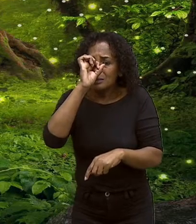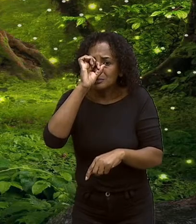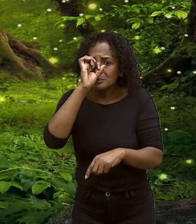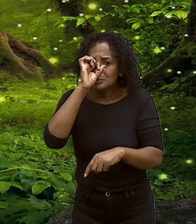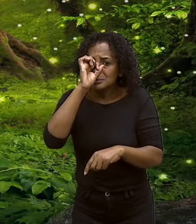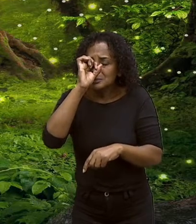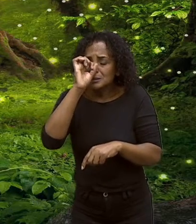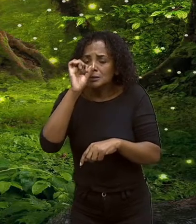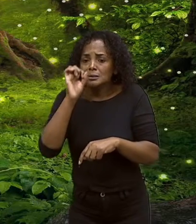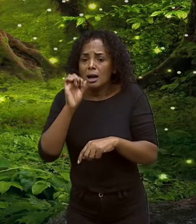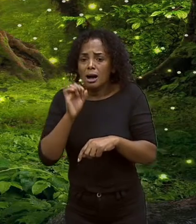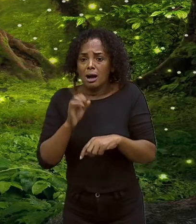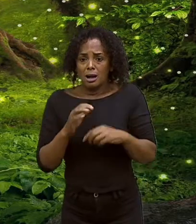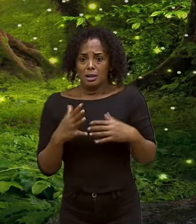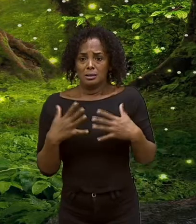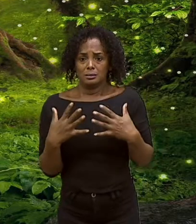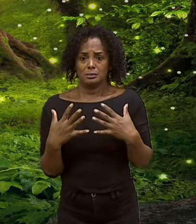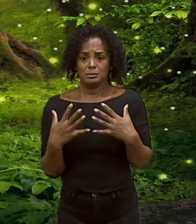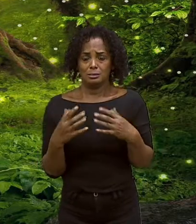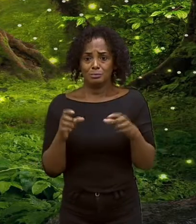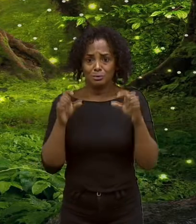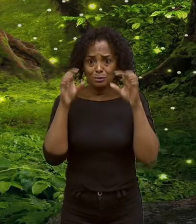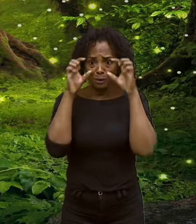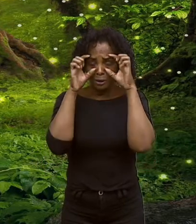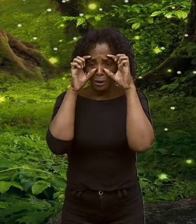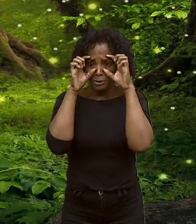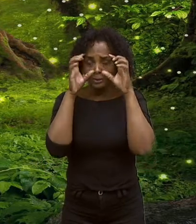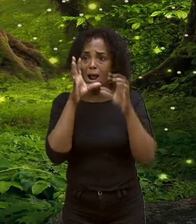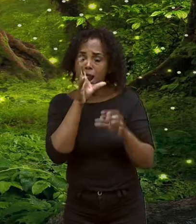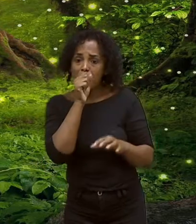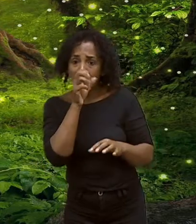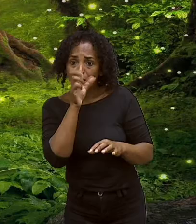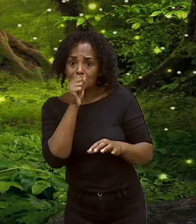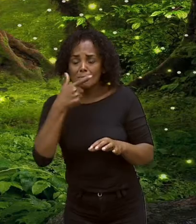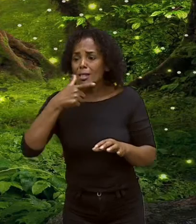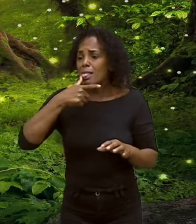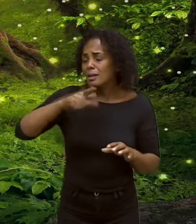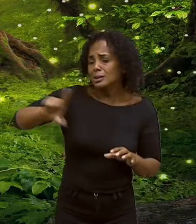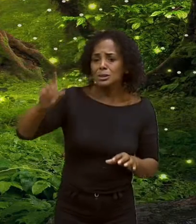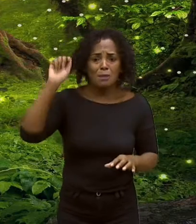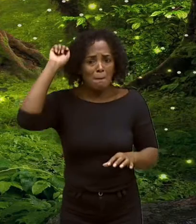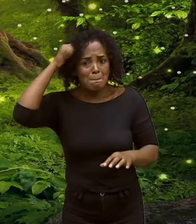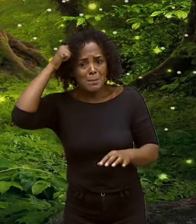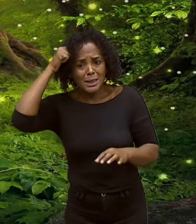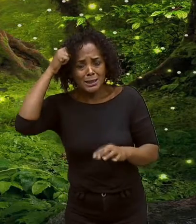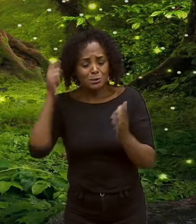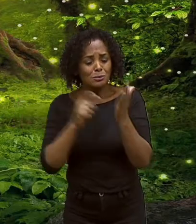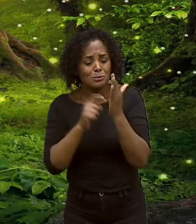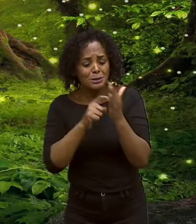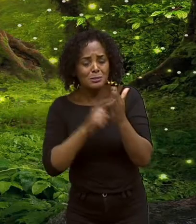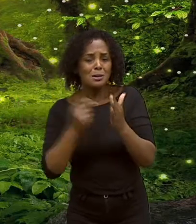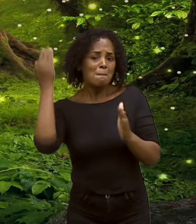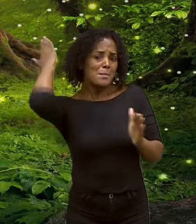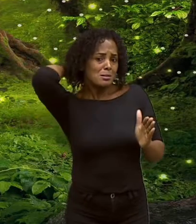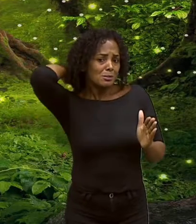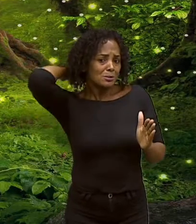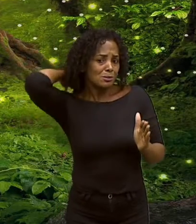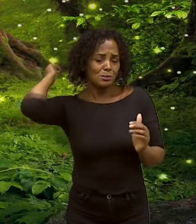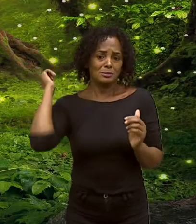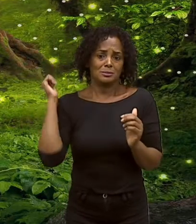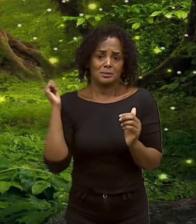verruga cabeluda, com olhos alaranjados, uma língua preta e espinhos pelas costas